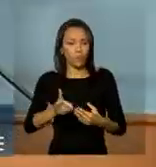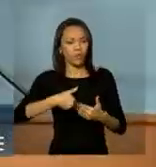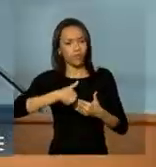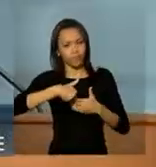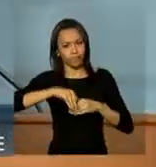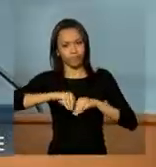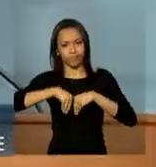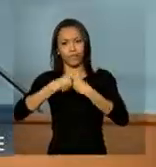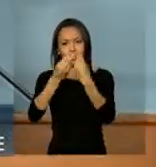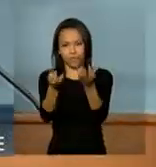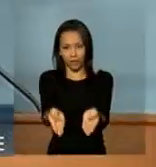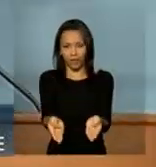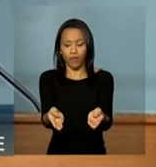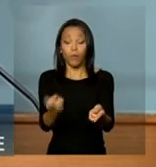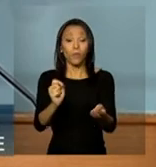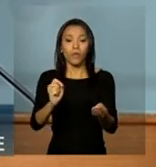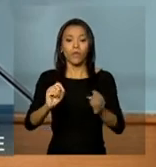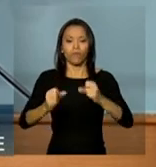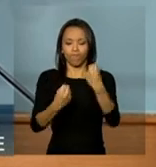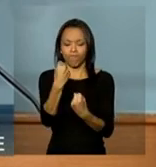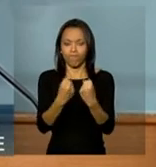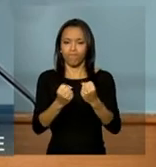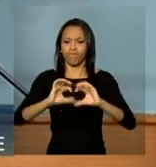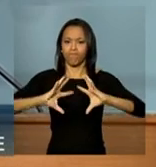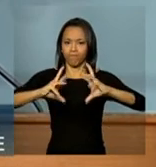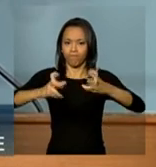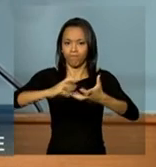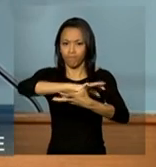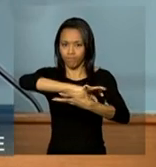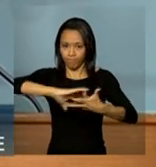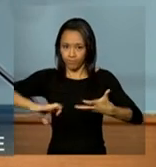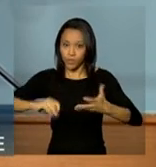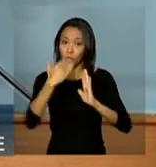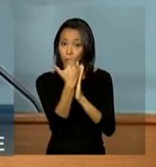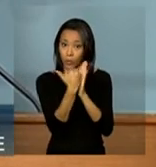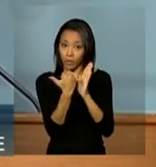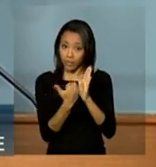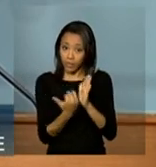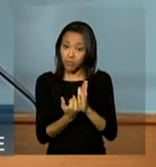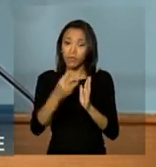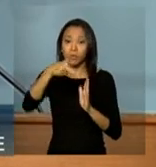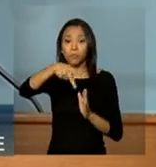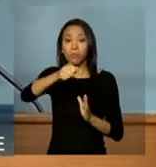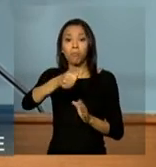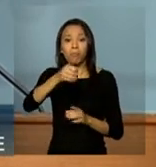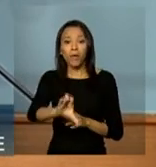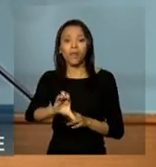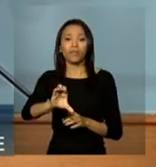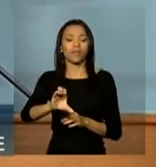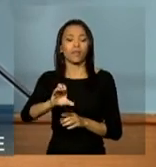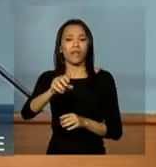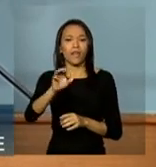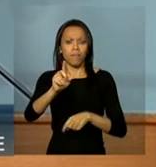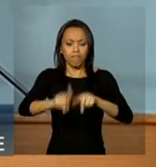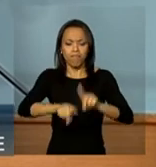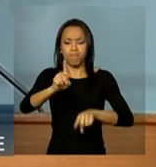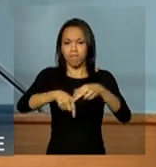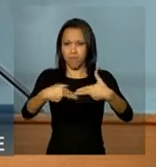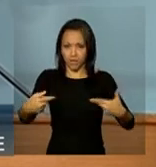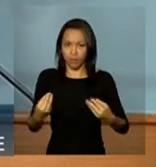realidade, à entrega de máquinas do Programa de Aceleração do Crescimento, PAC Equipamentos. Nós vamos